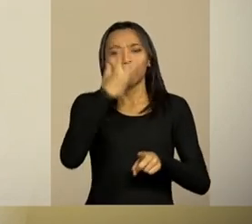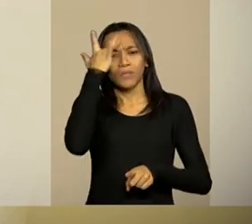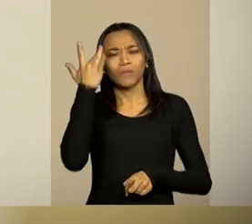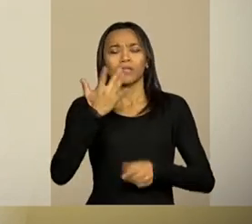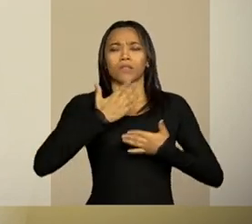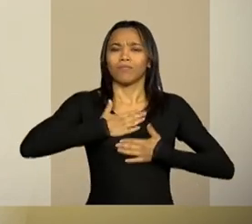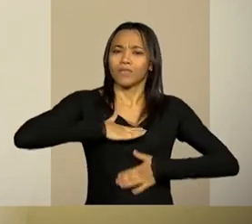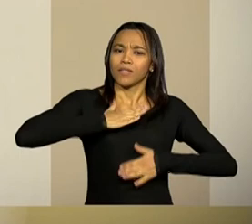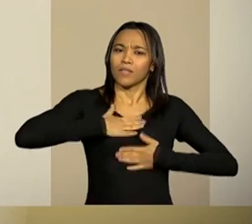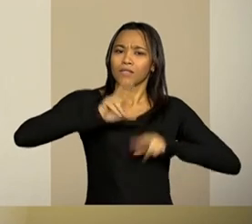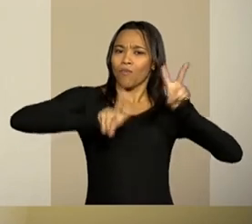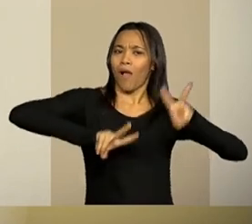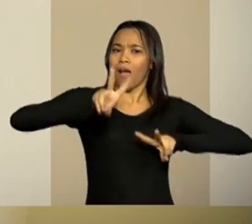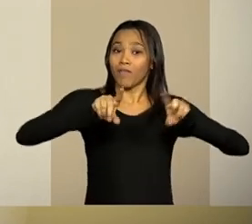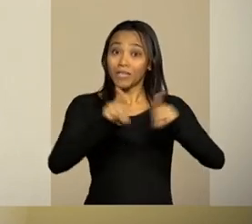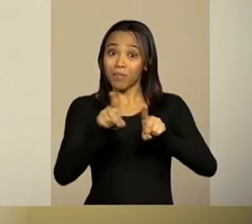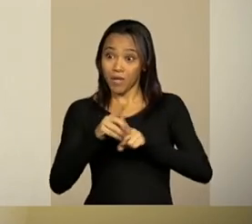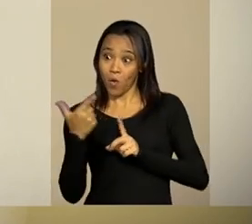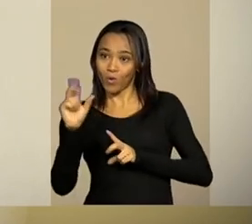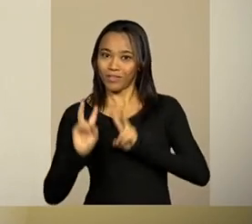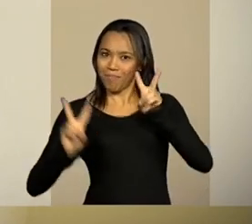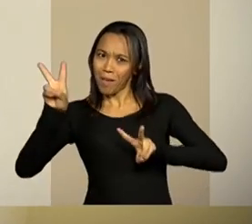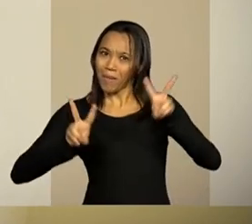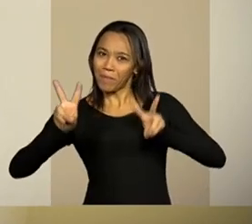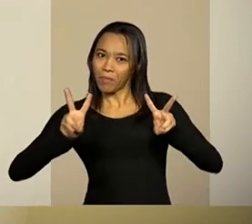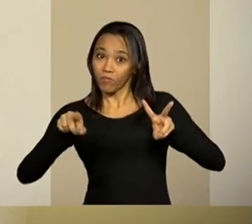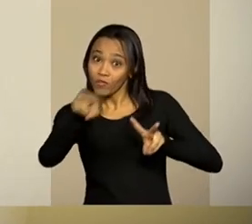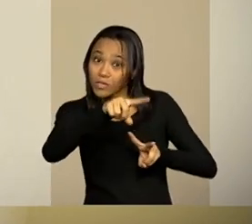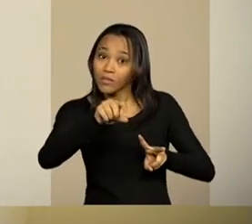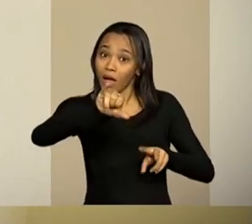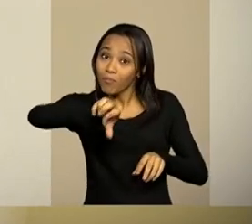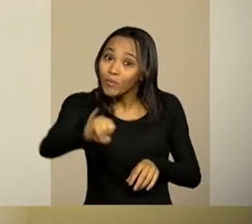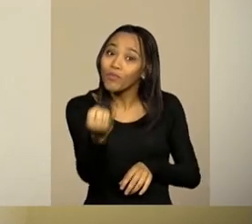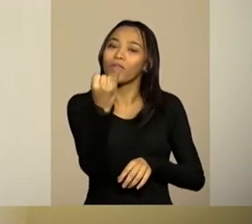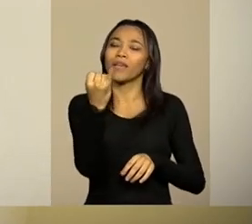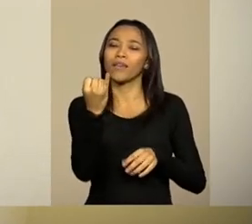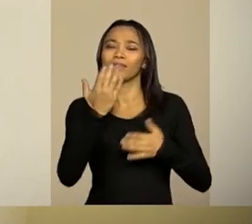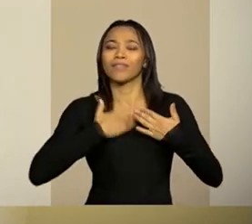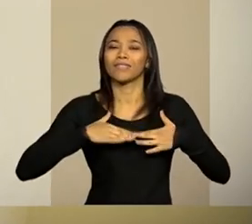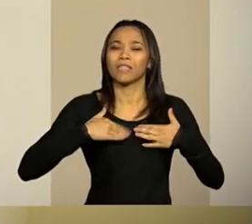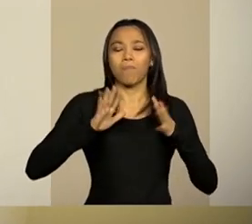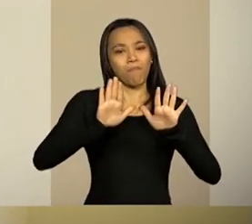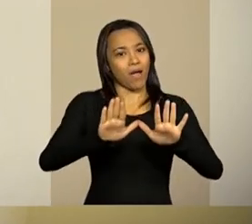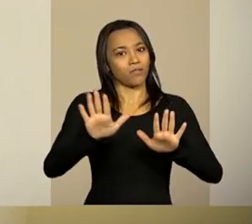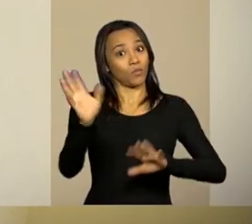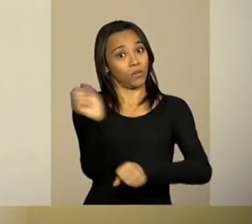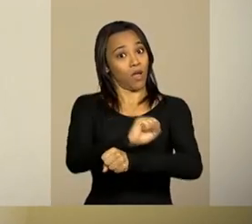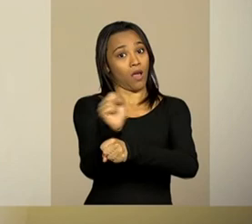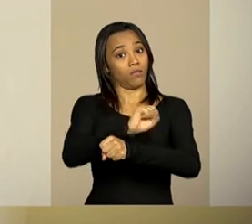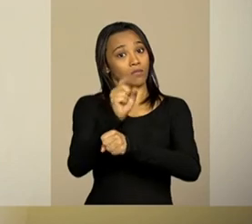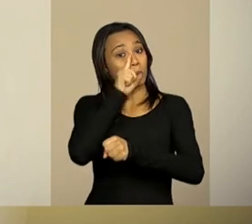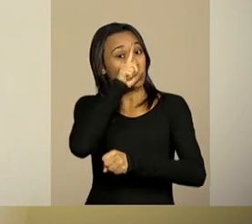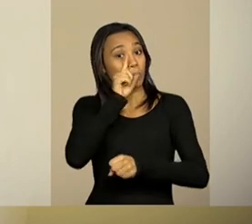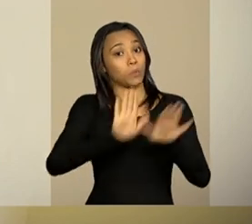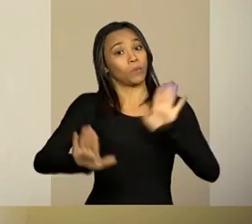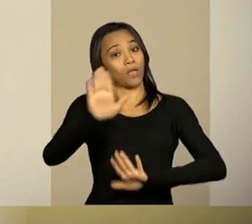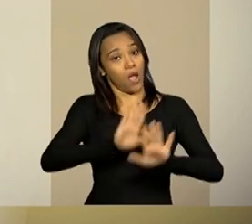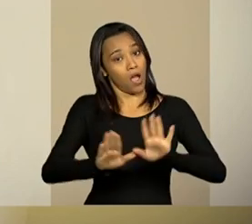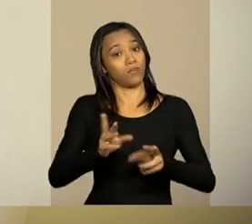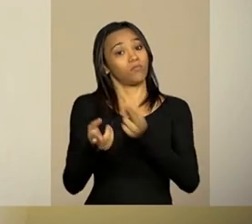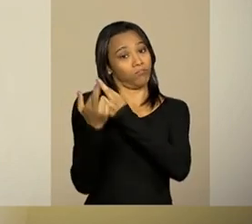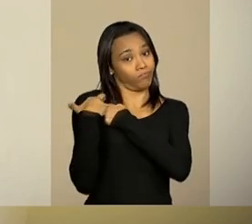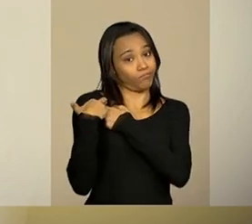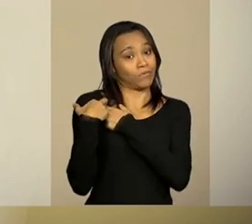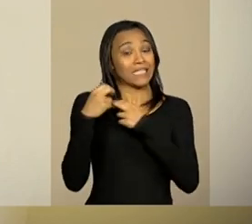descansar no carnaval como os que vão festejar aproveitem divirtam-se mas dirijam com cuidado e responsabilidade